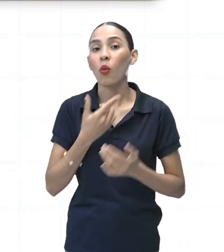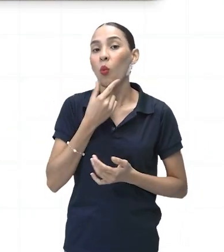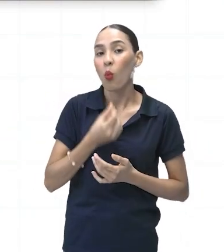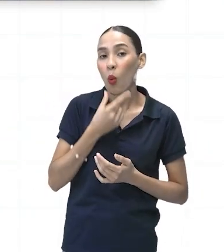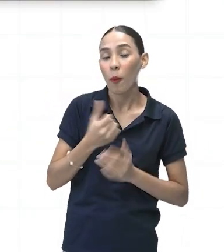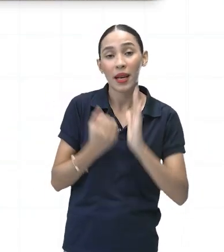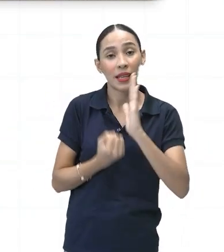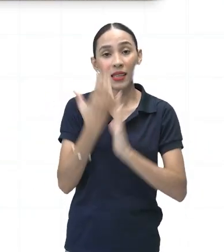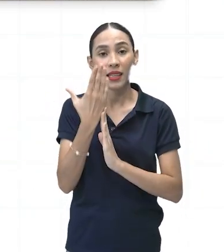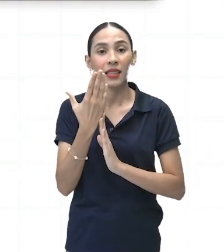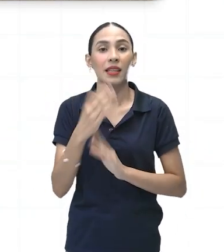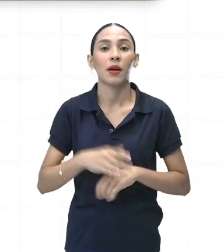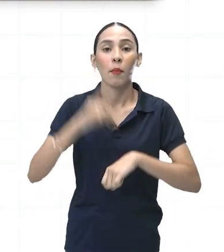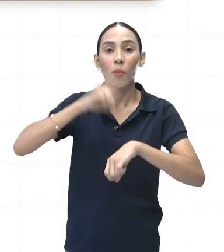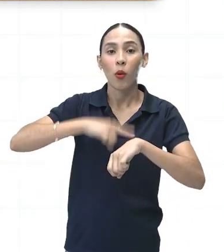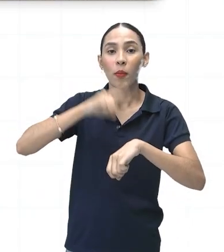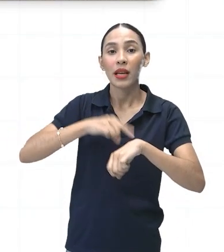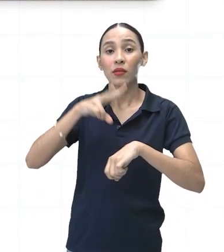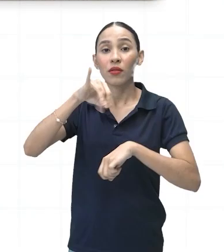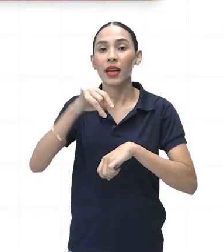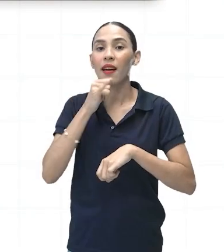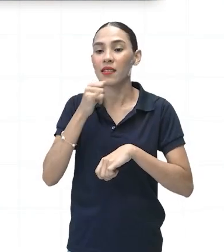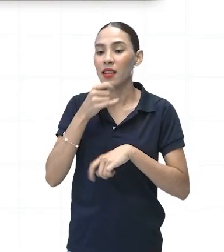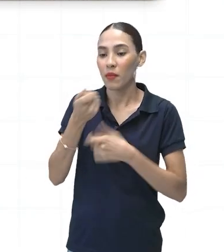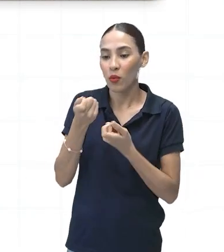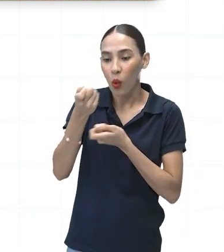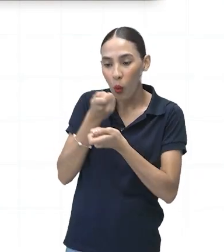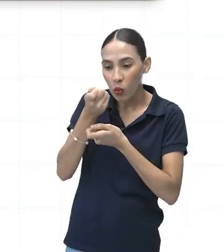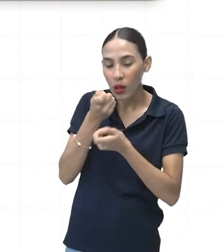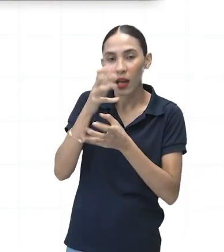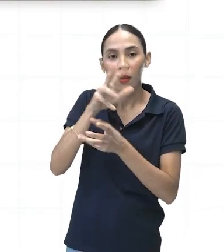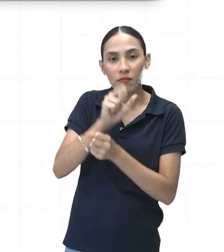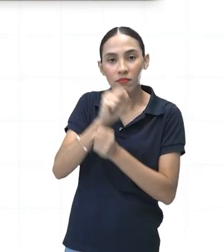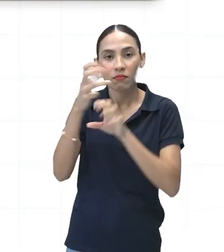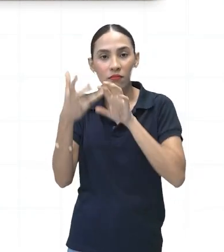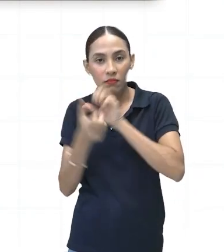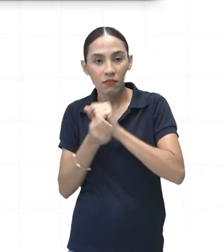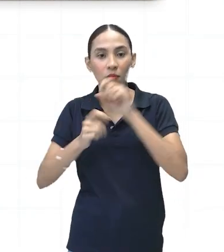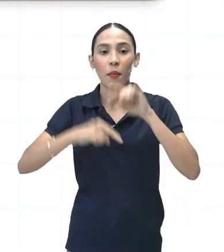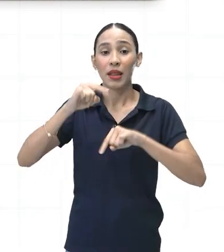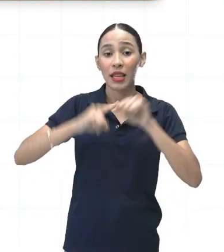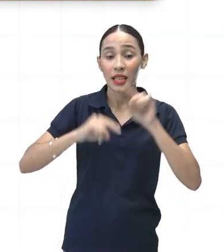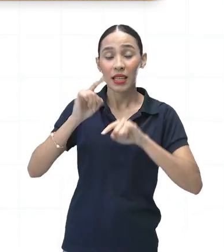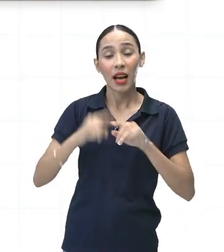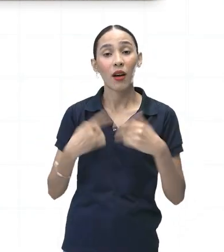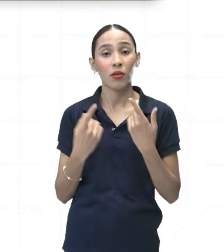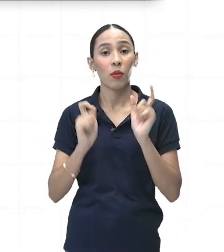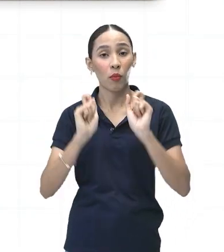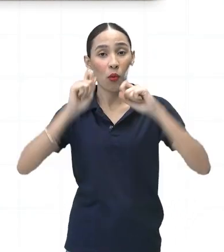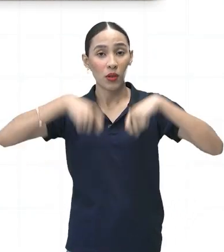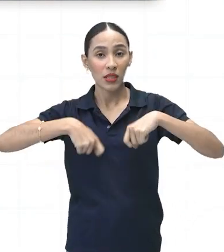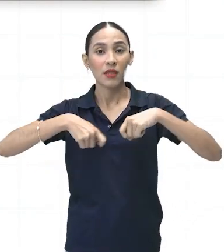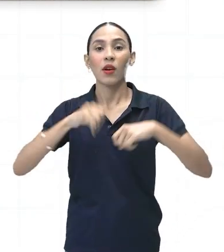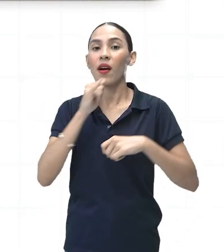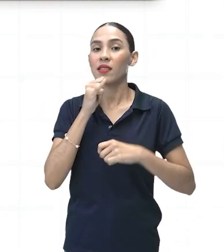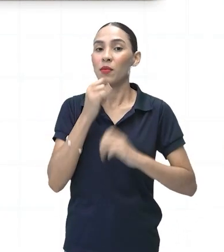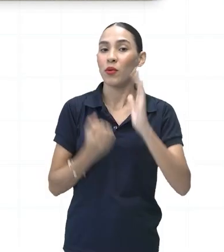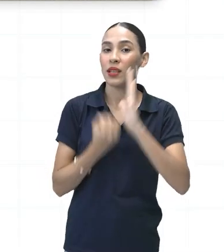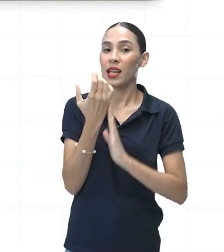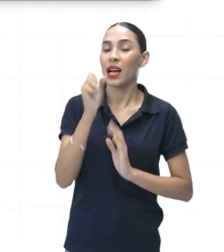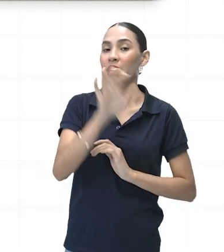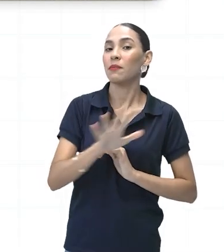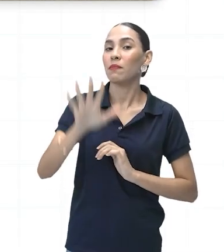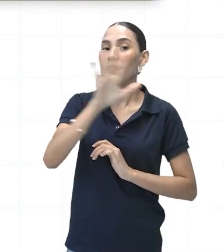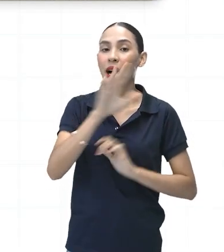cria a partir do momento que ele vai manuseando esses materiais. Dessa forma, é possível materializar imagens